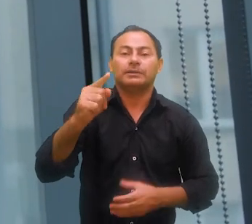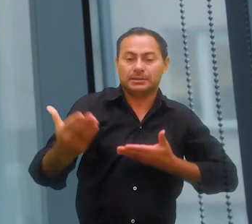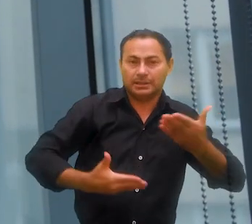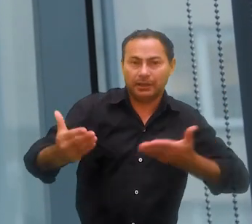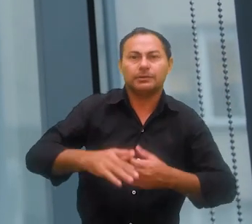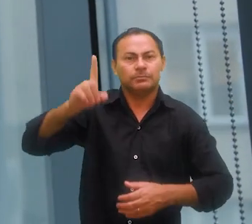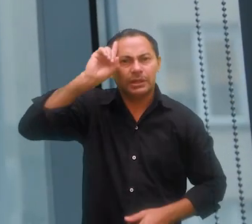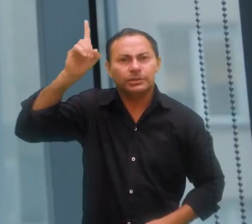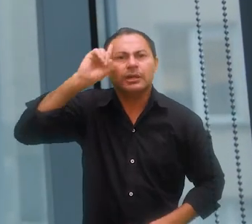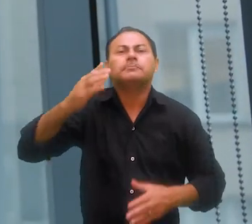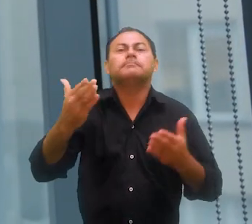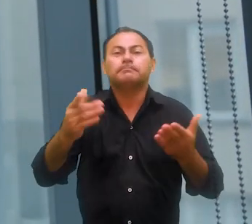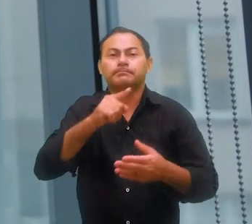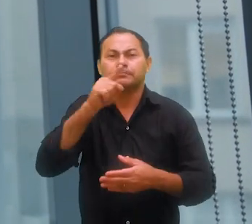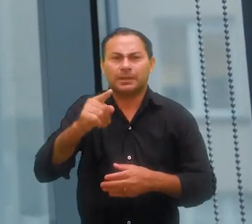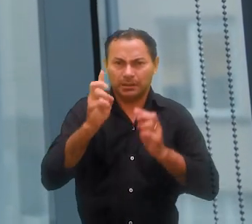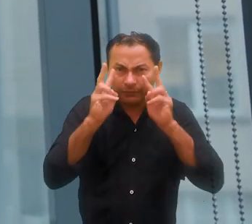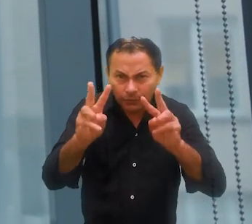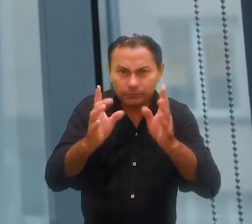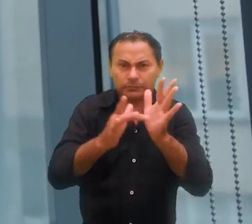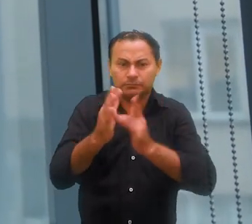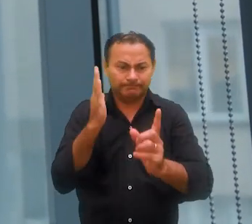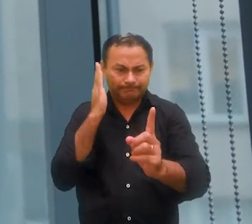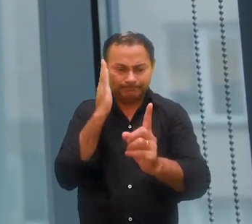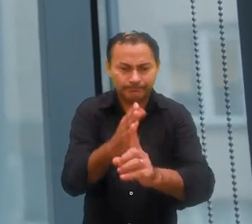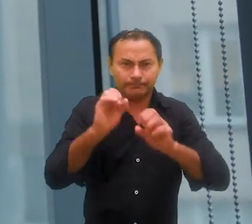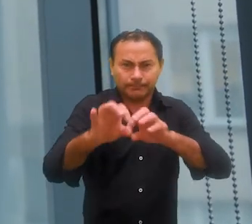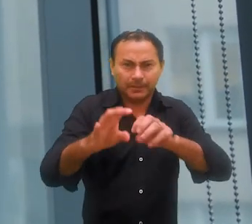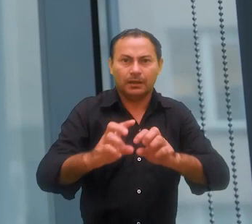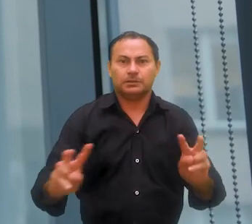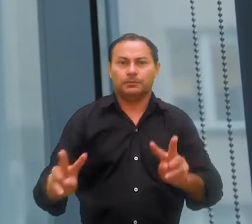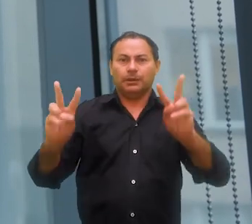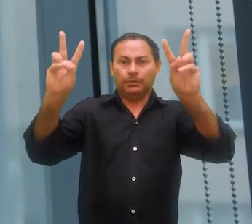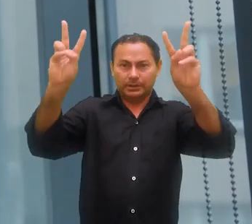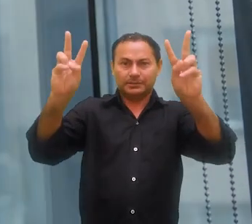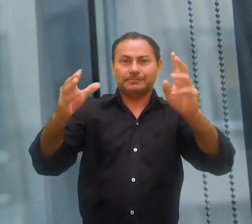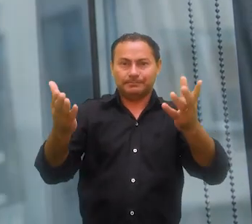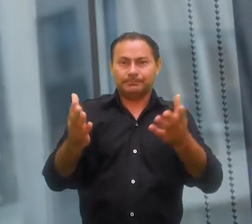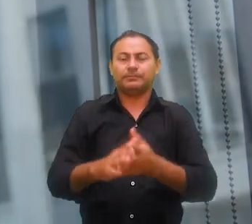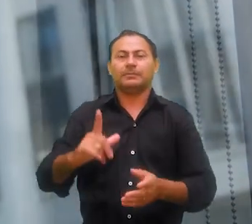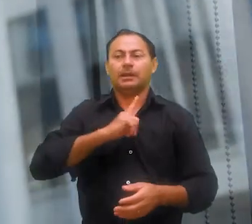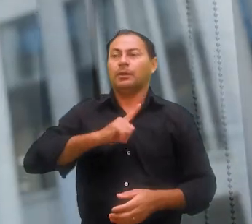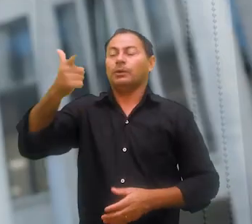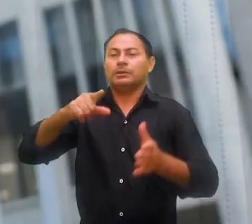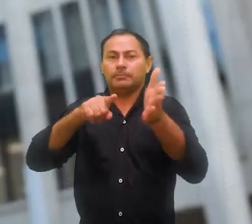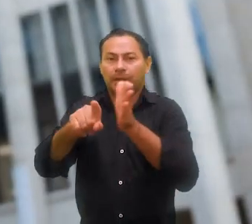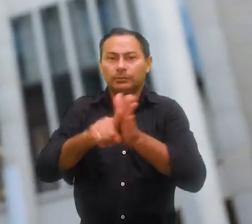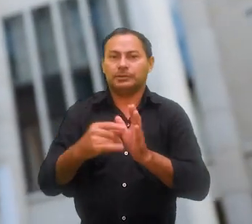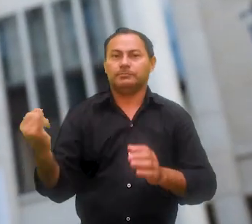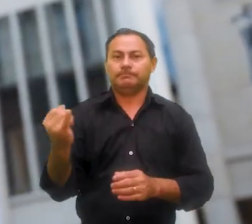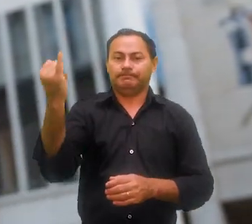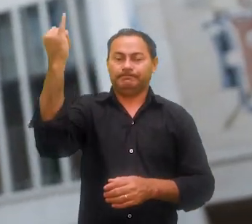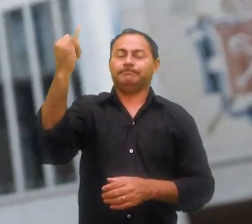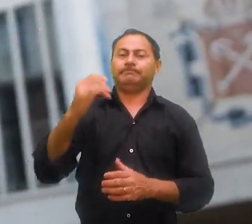ou a que você serve no dia a dia? Você viu como Jesus foi direto nesse ensino sobre valores? Existem